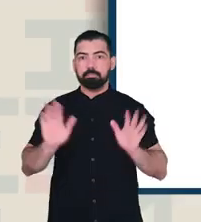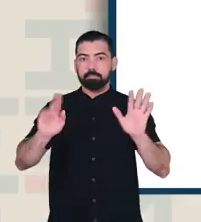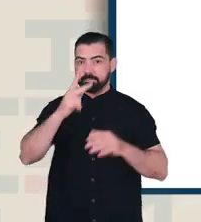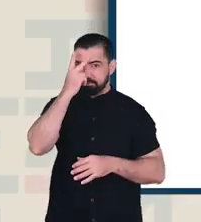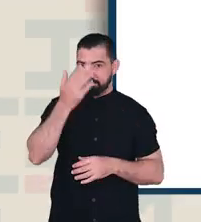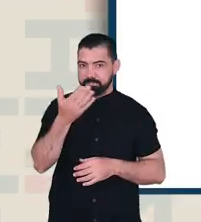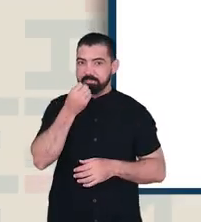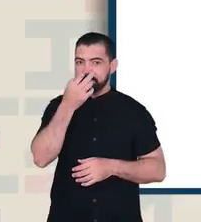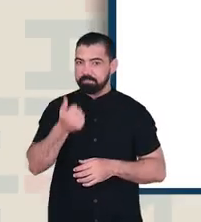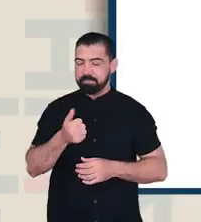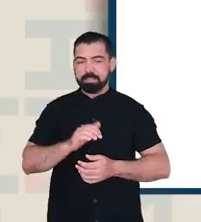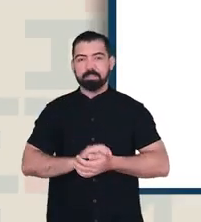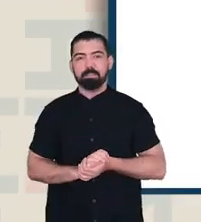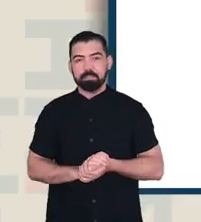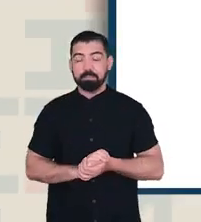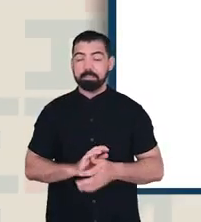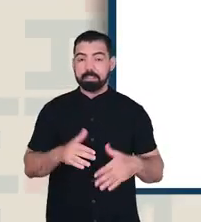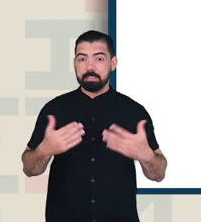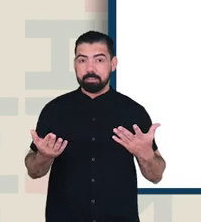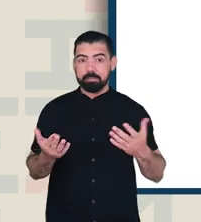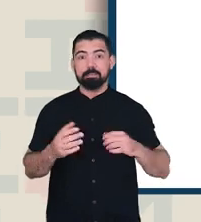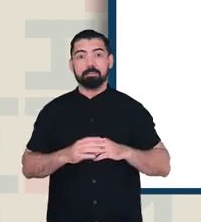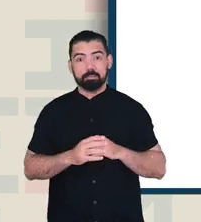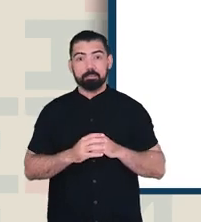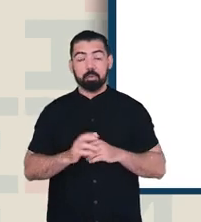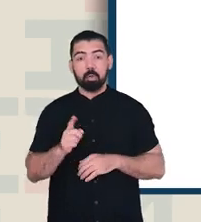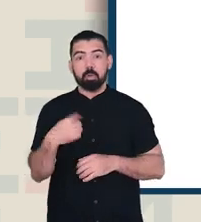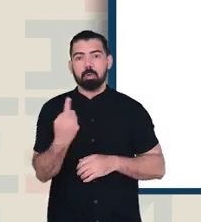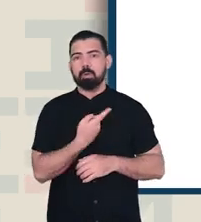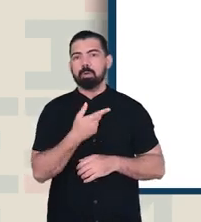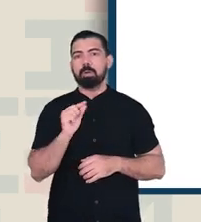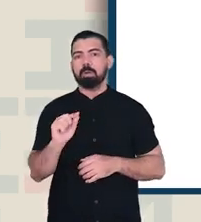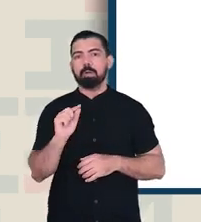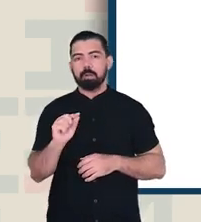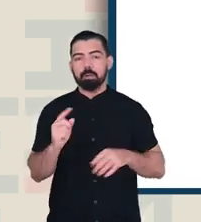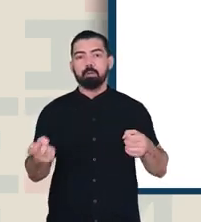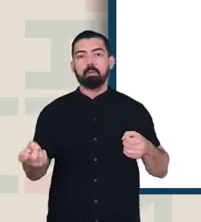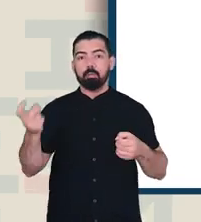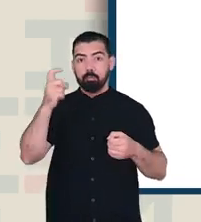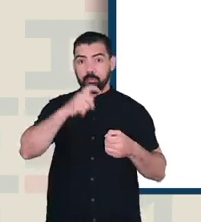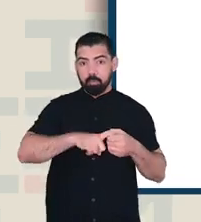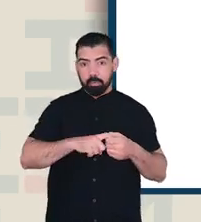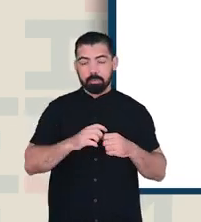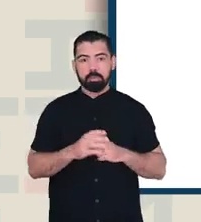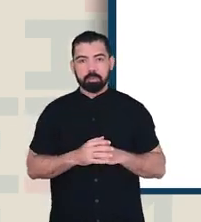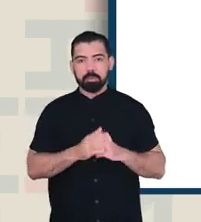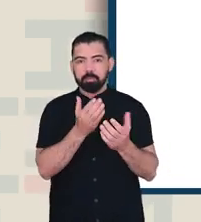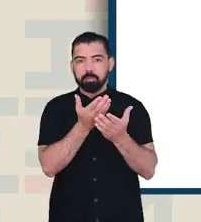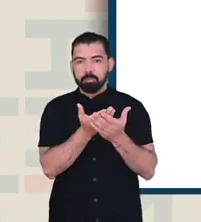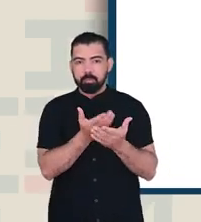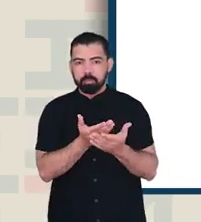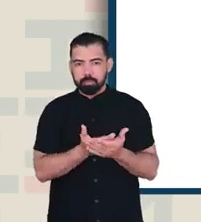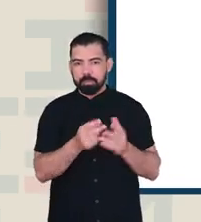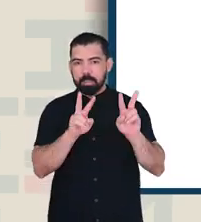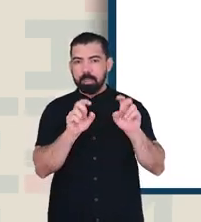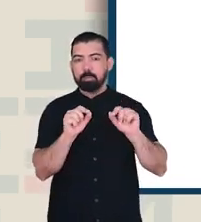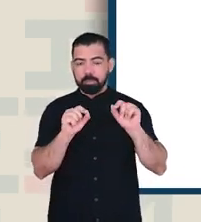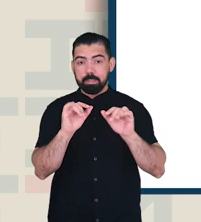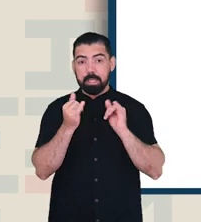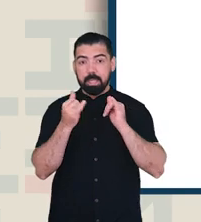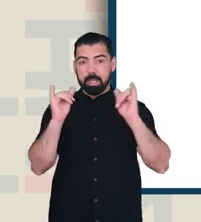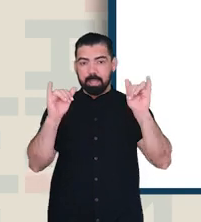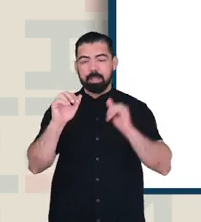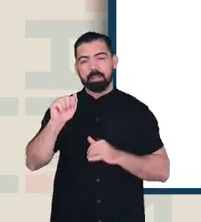Olá pessoal, tudo bem? Então vamos agora retomar nosso estudo de música eletroacústica.